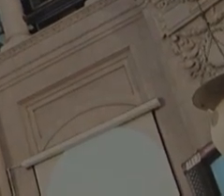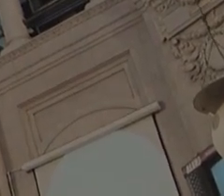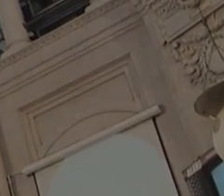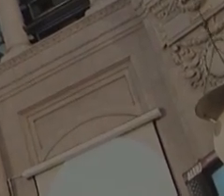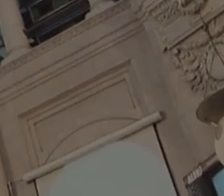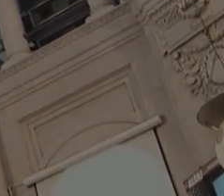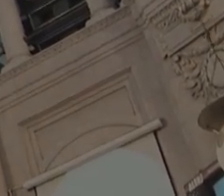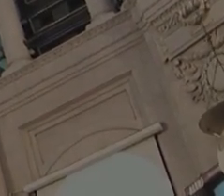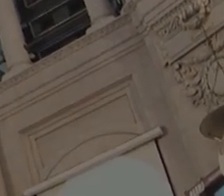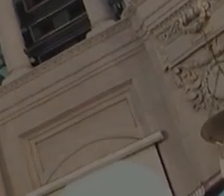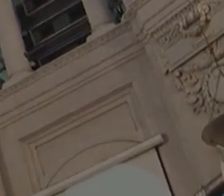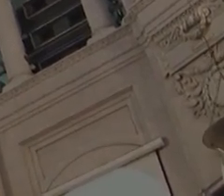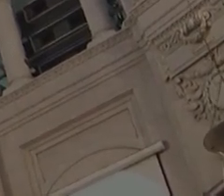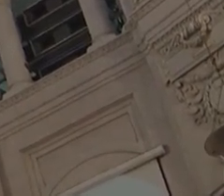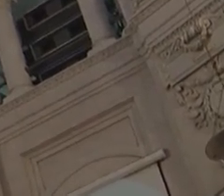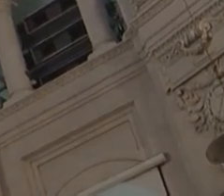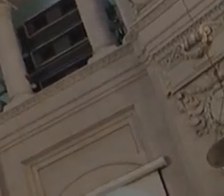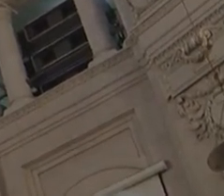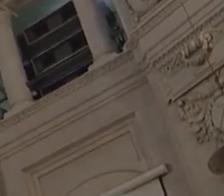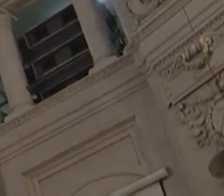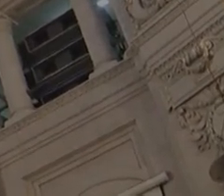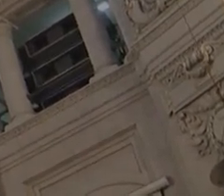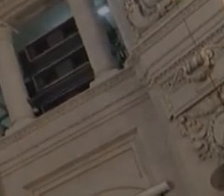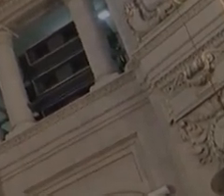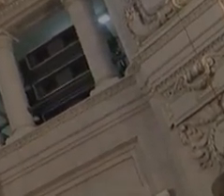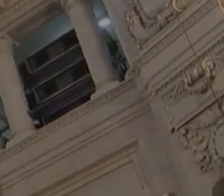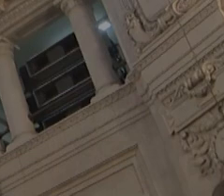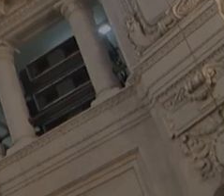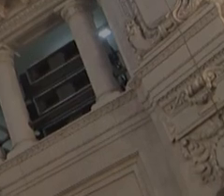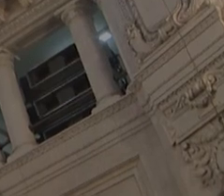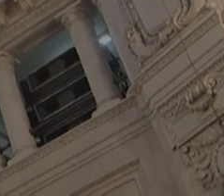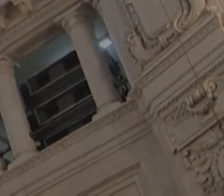e aí e